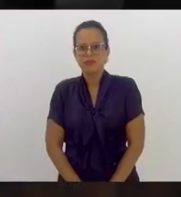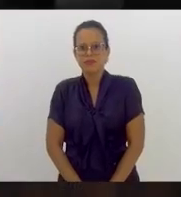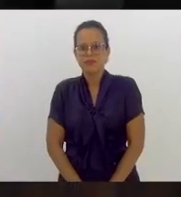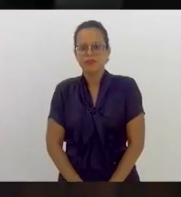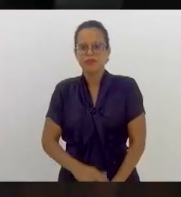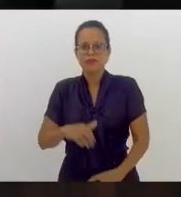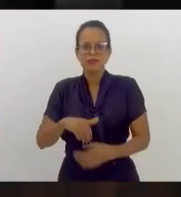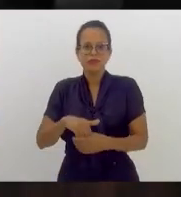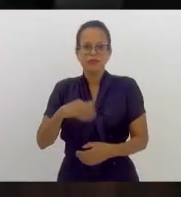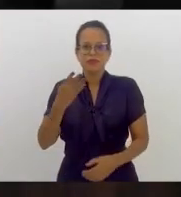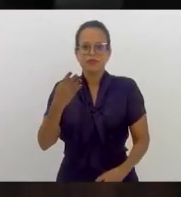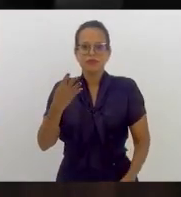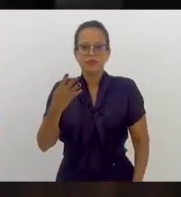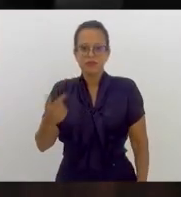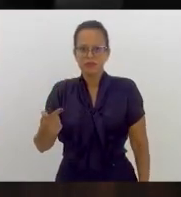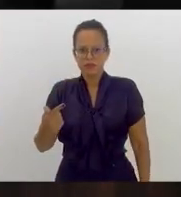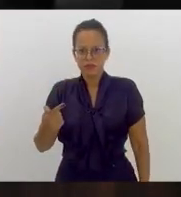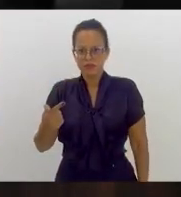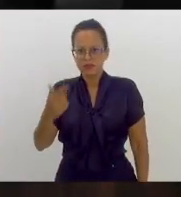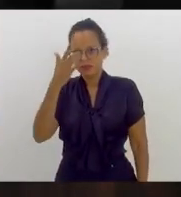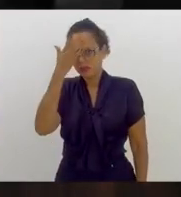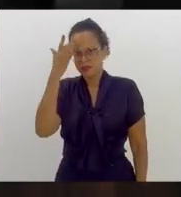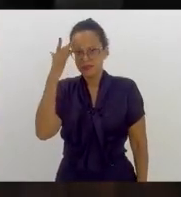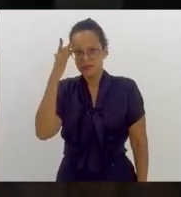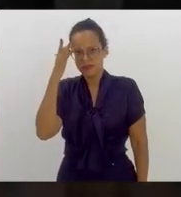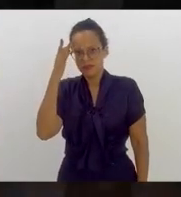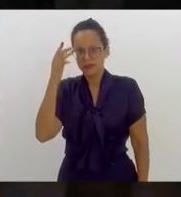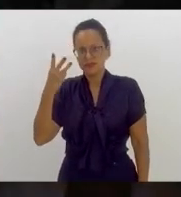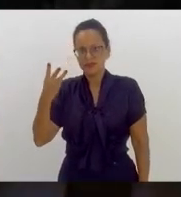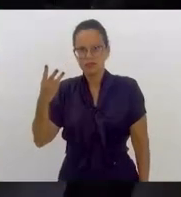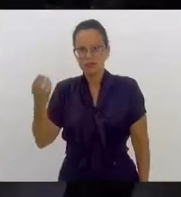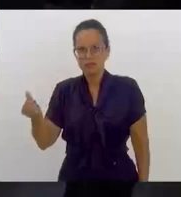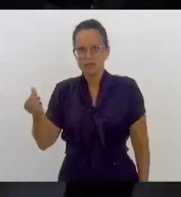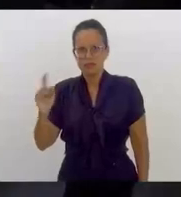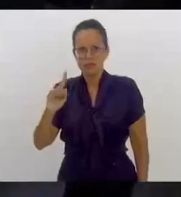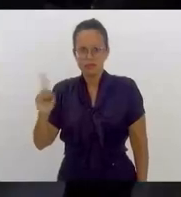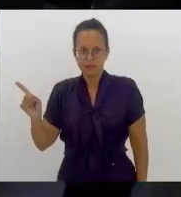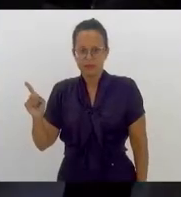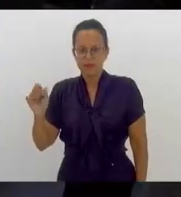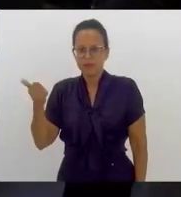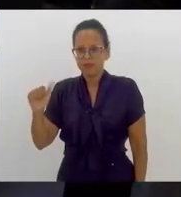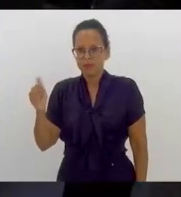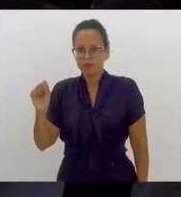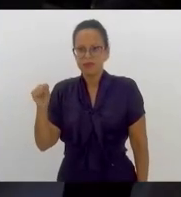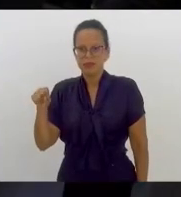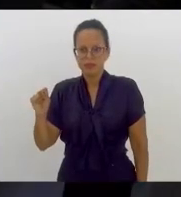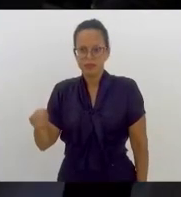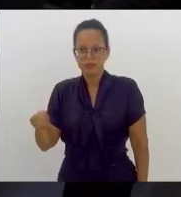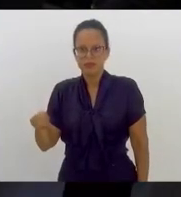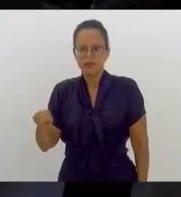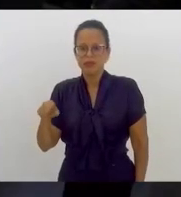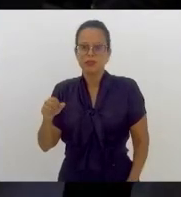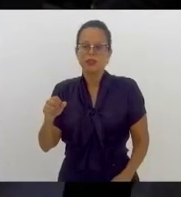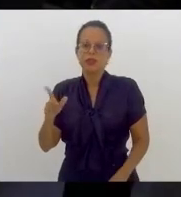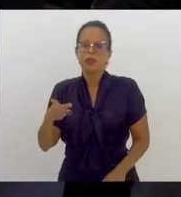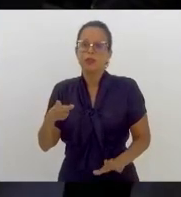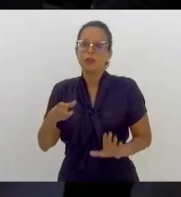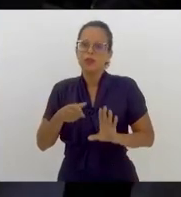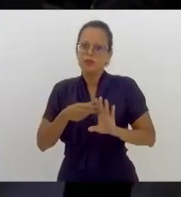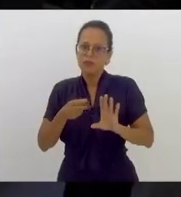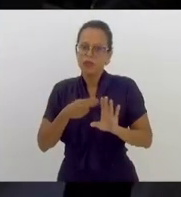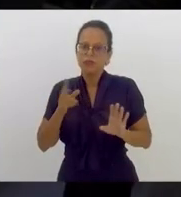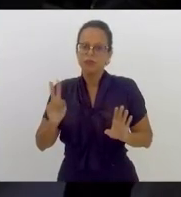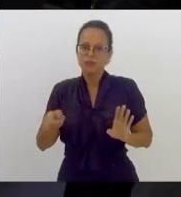Votaram 47 senhores parlamentares, 36 nãos, 11 sims. O veto foi mantido ao primeiro